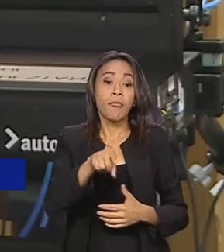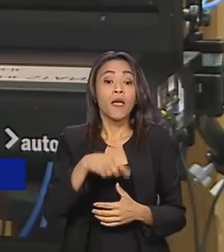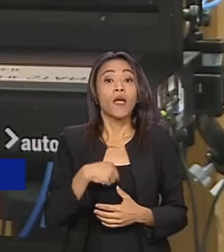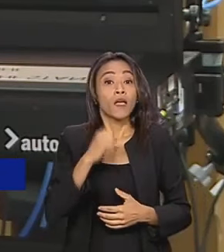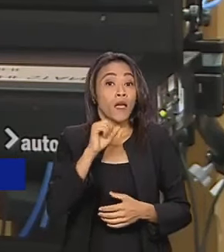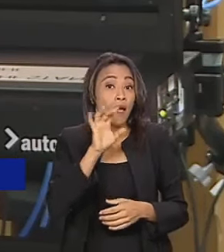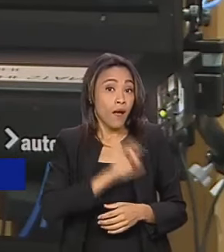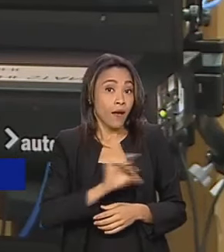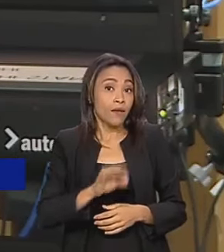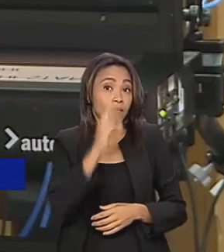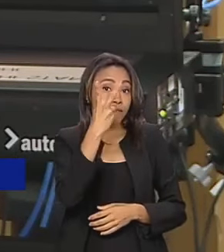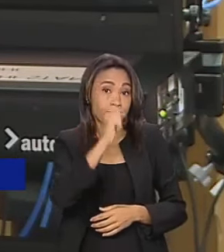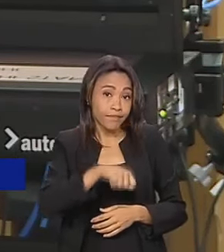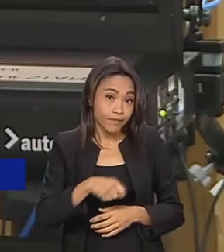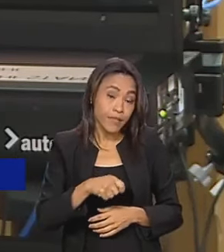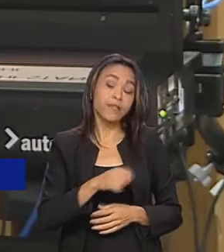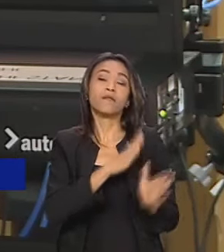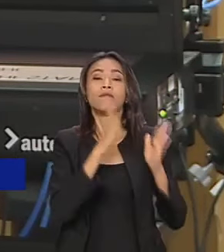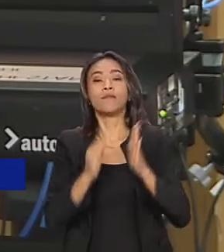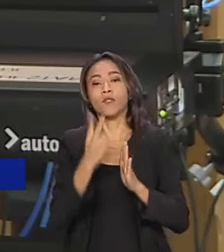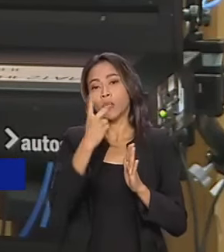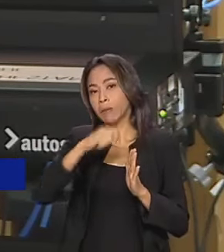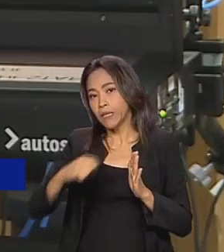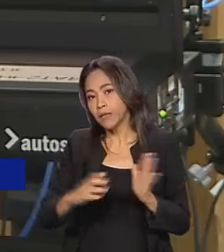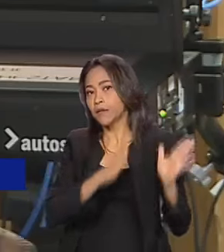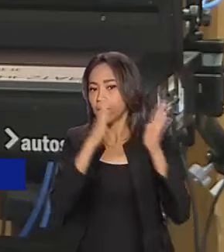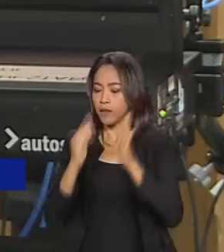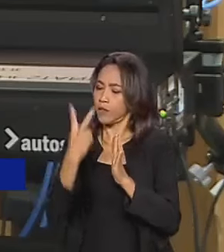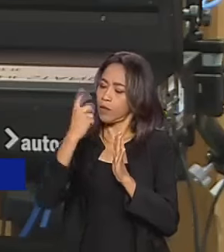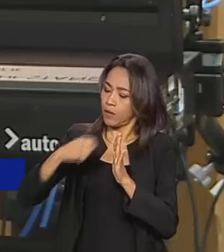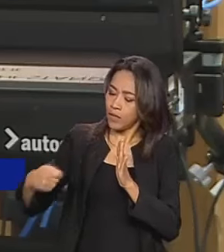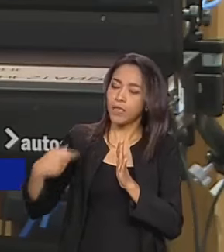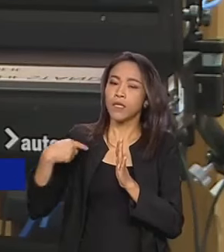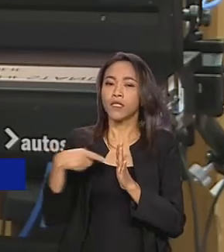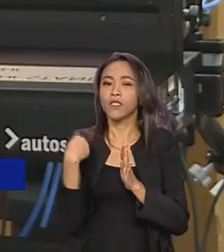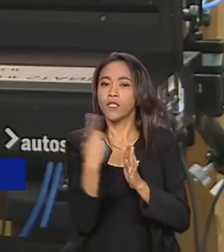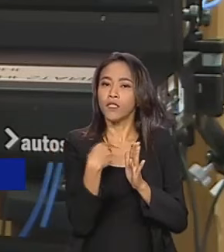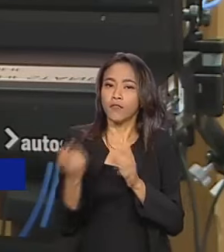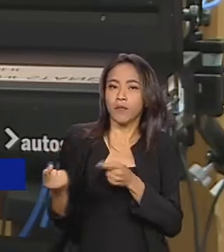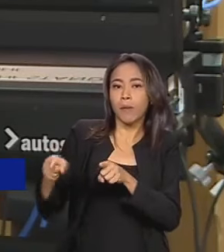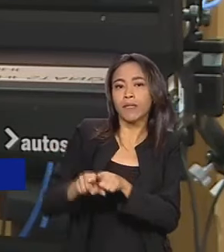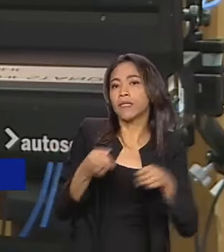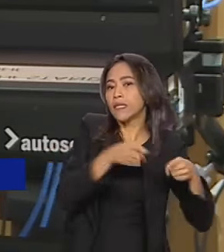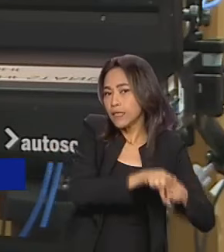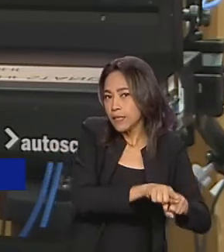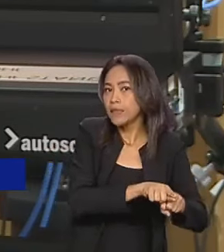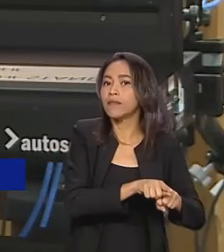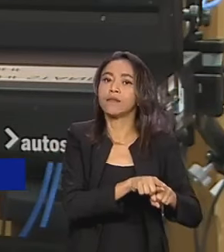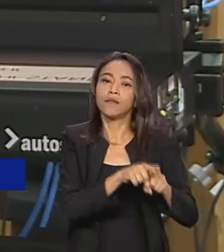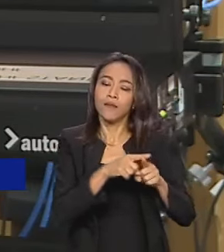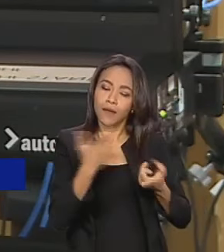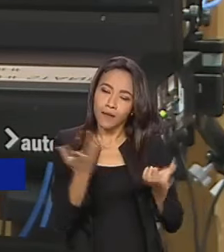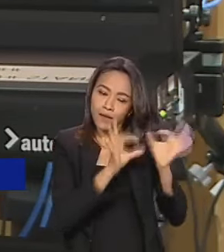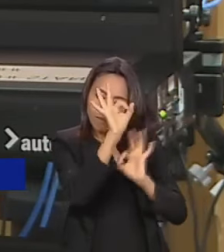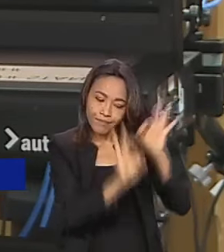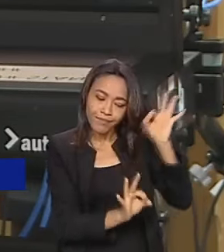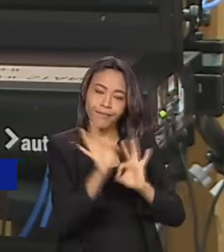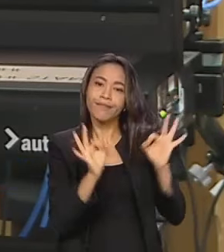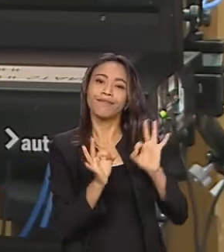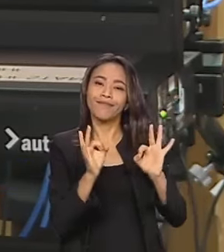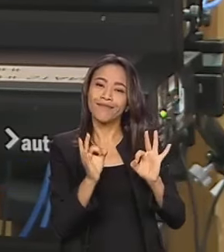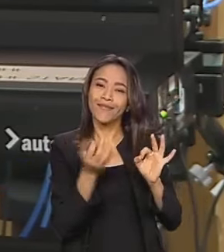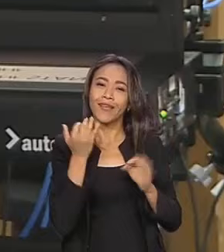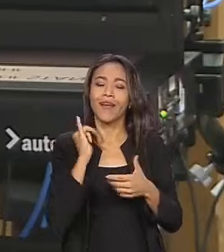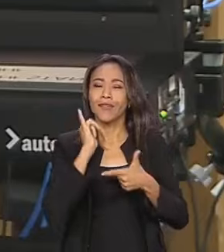cada dois meses ali a gente tenha um então é pra gente maior satisfação poder fazer essa parceria e construir essas